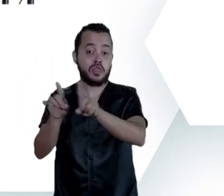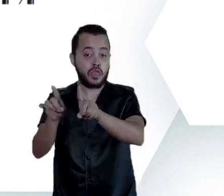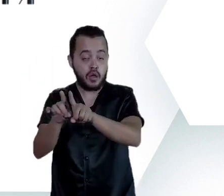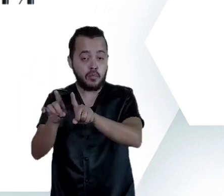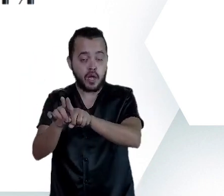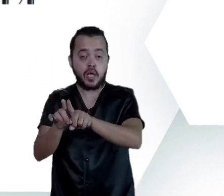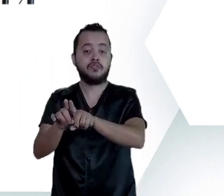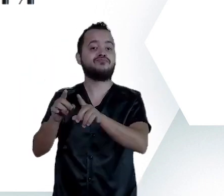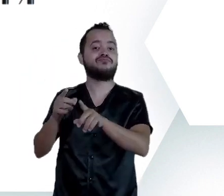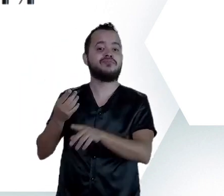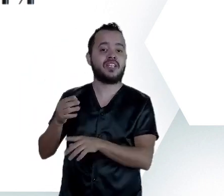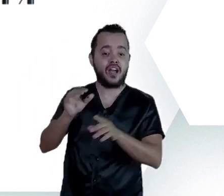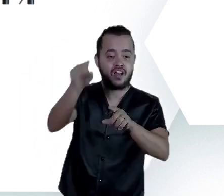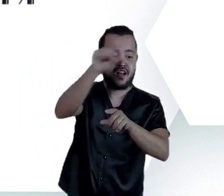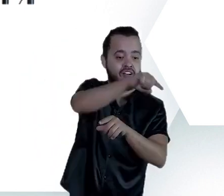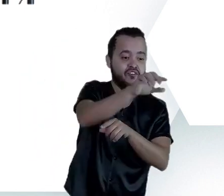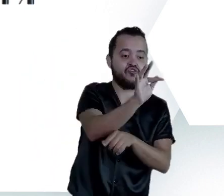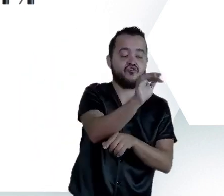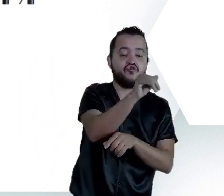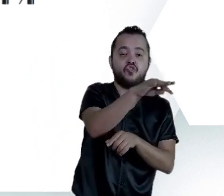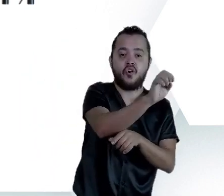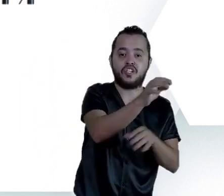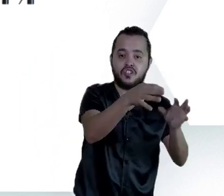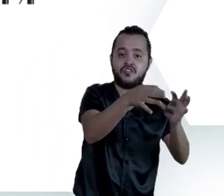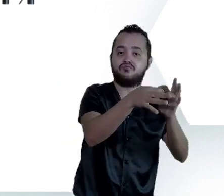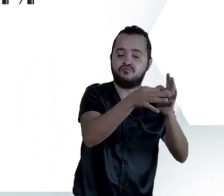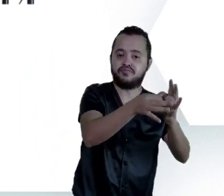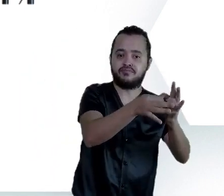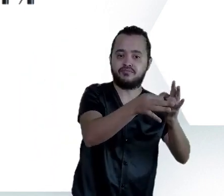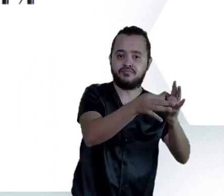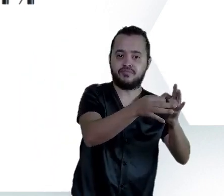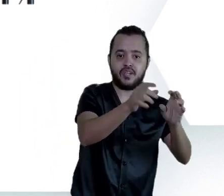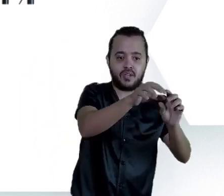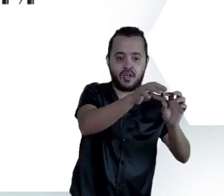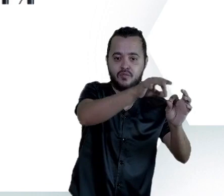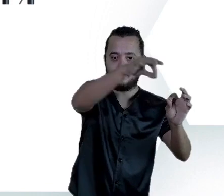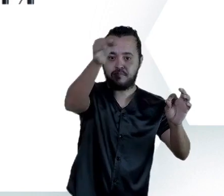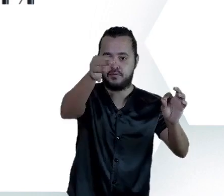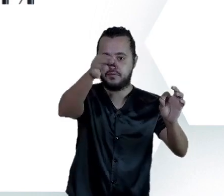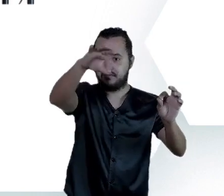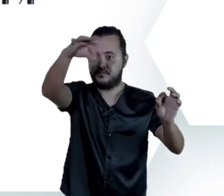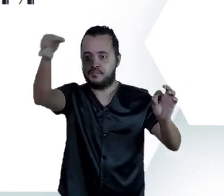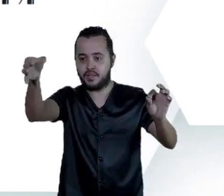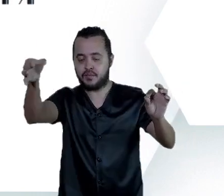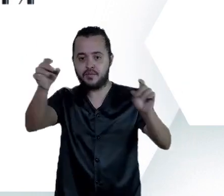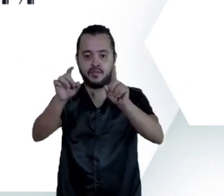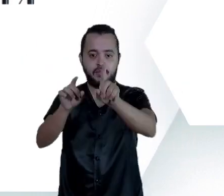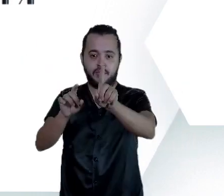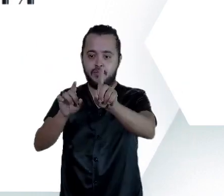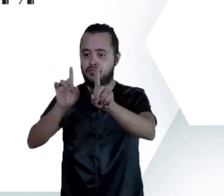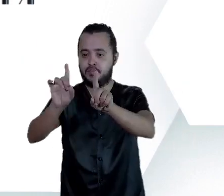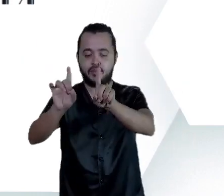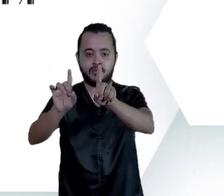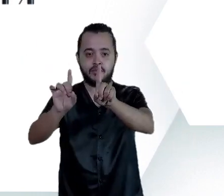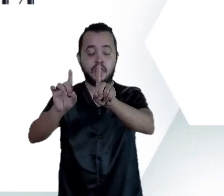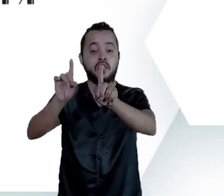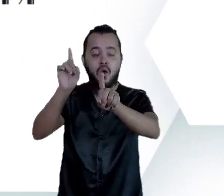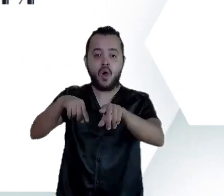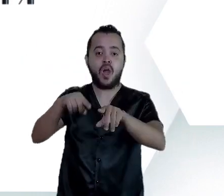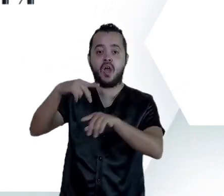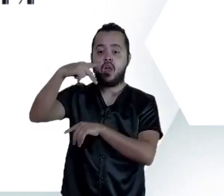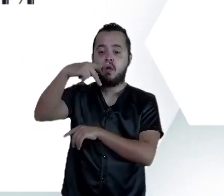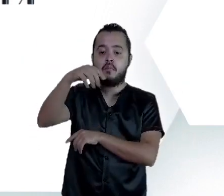parte inicial da minha fonte de alimentação. Então, quando eu tenho essa parte inicial interligada e as partes